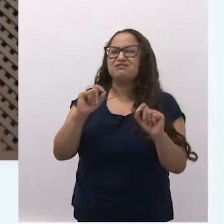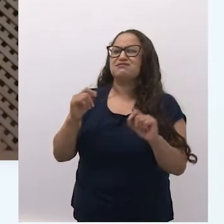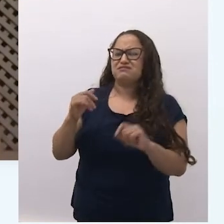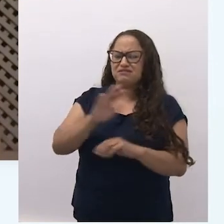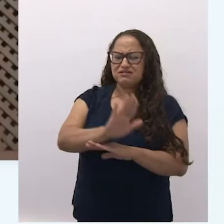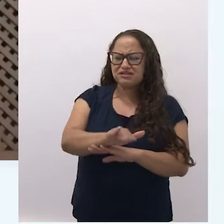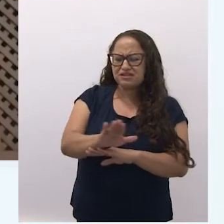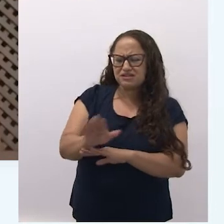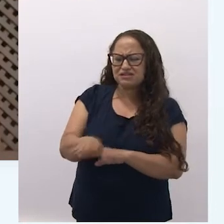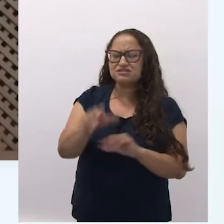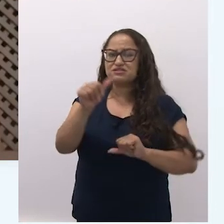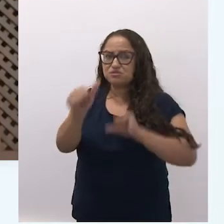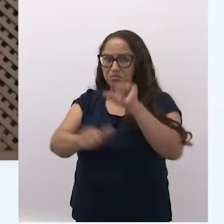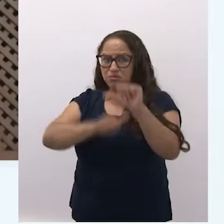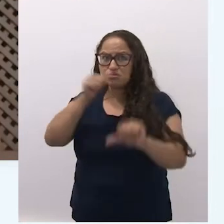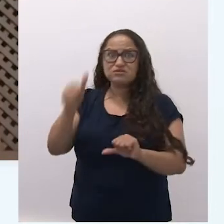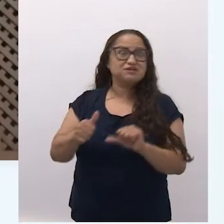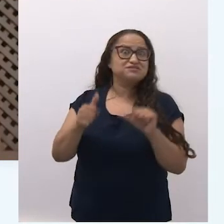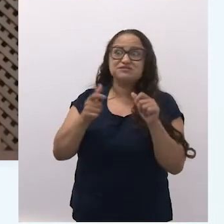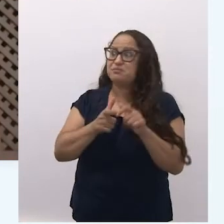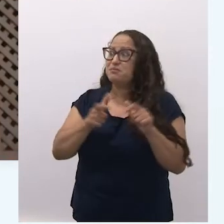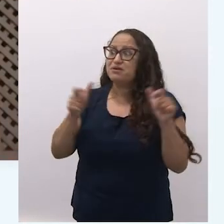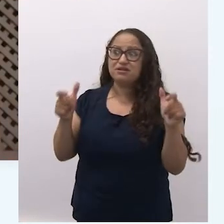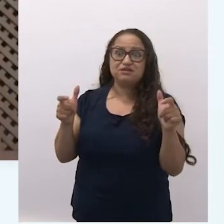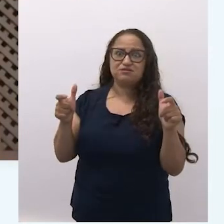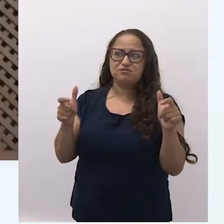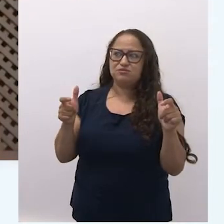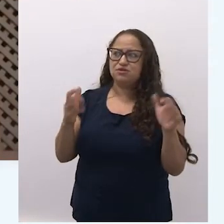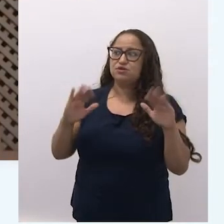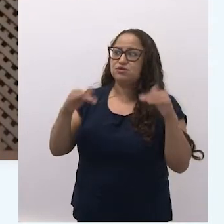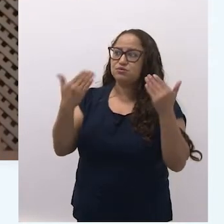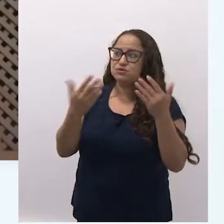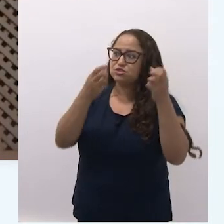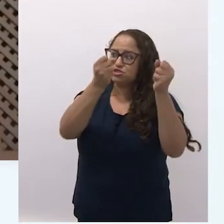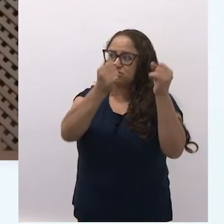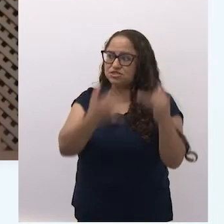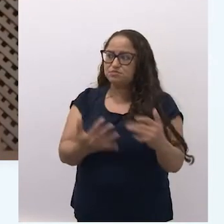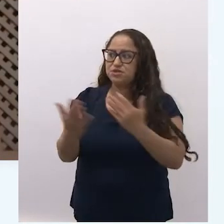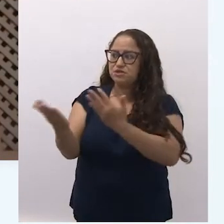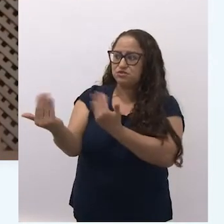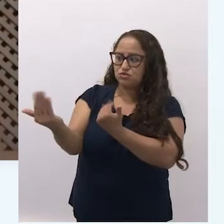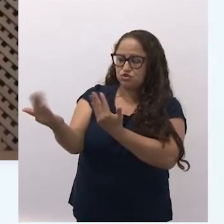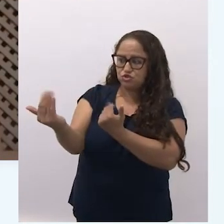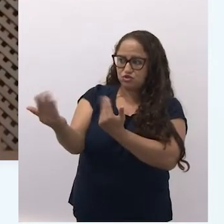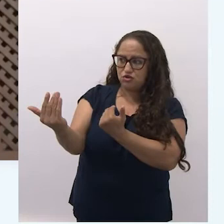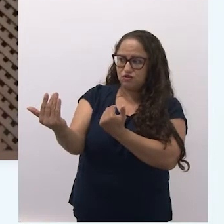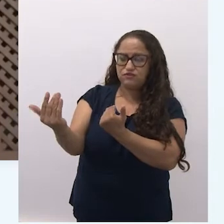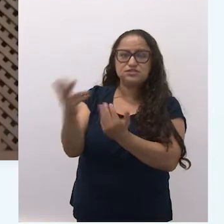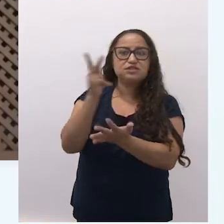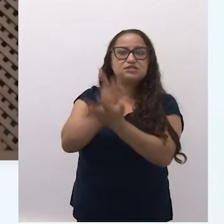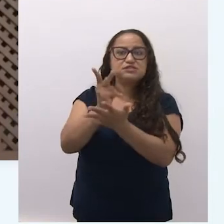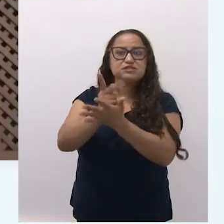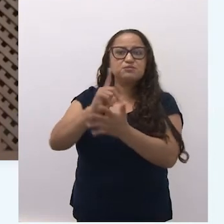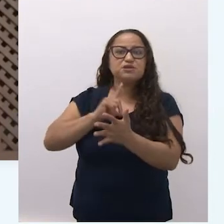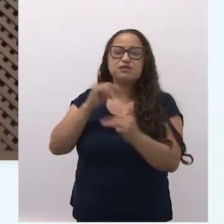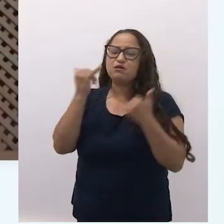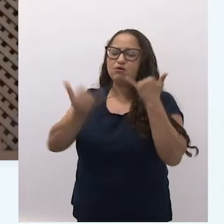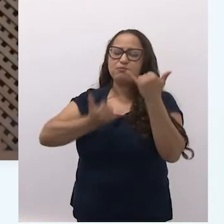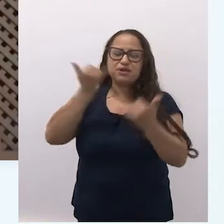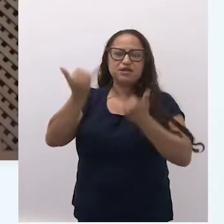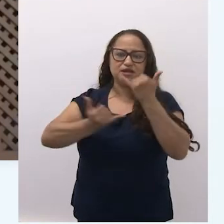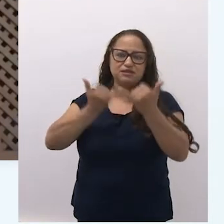por mudanças muito grandes, né? Quando a gente fala da adolescência, vem sempre uma brincadeirinha, né,